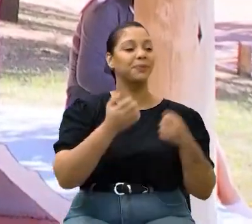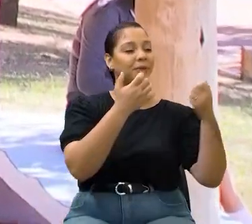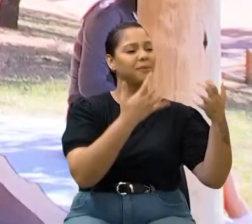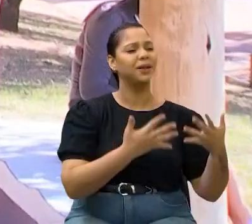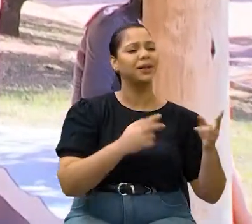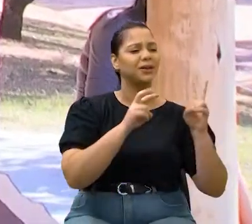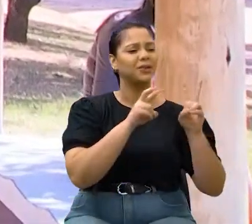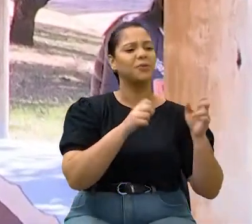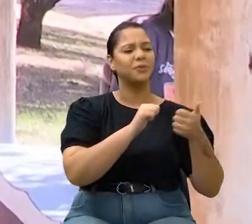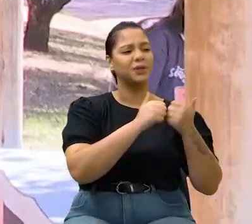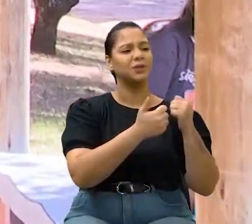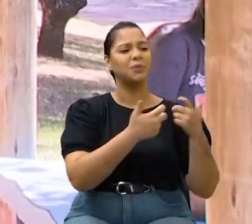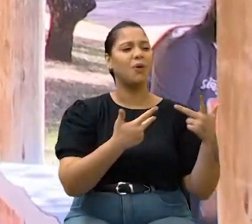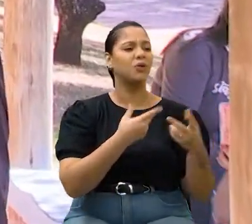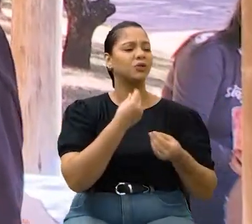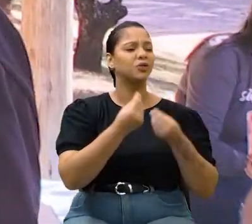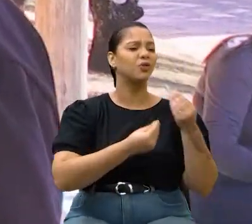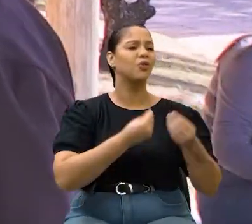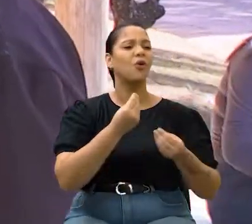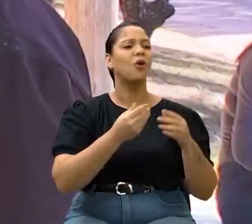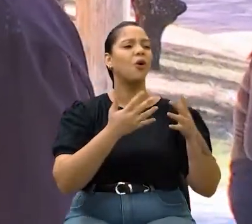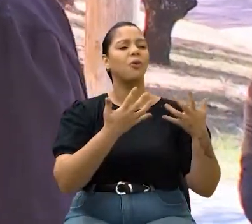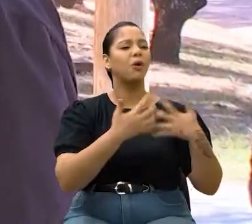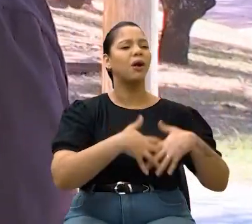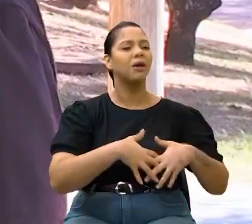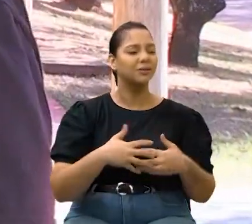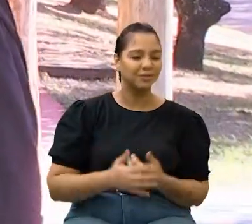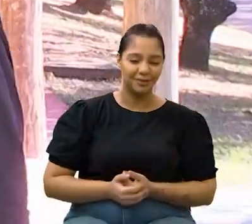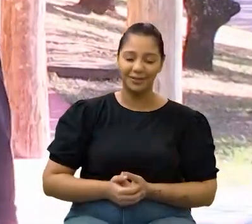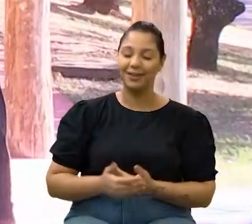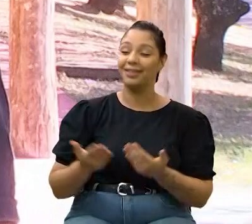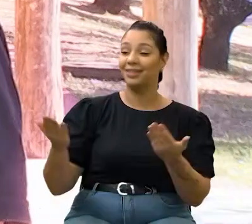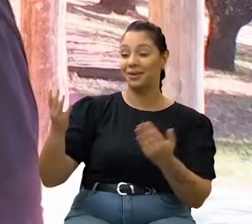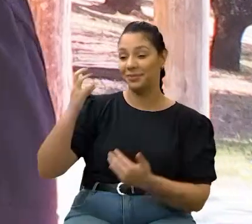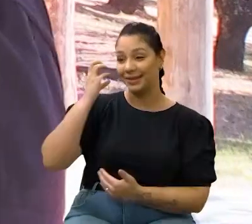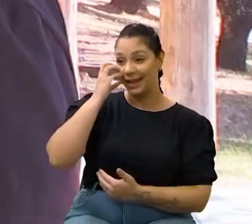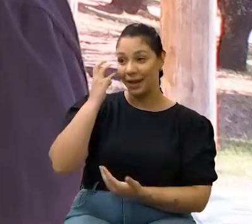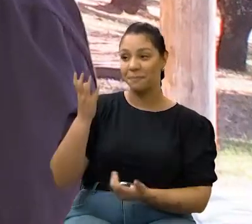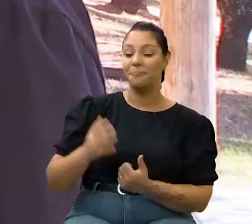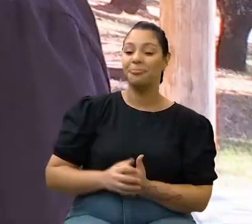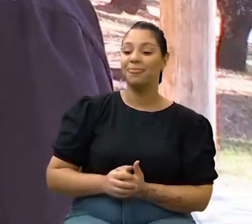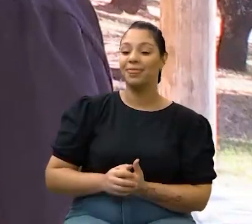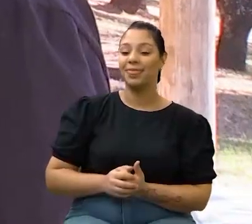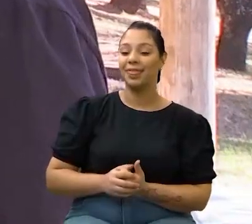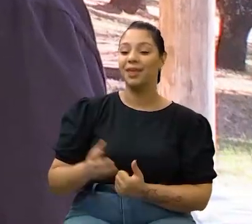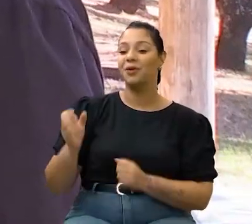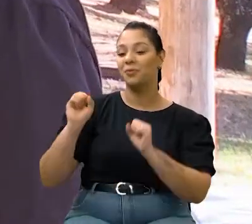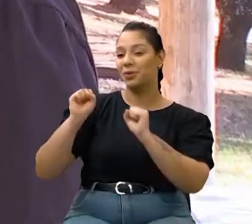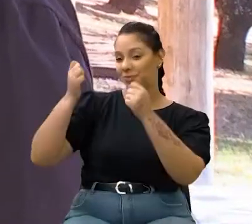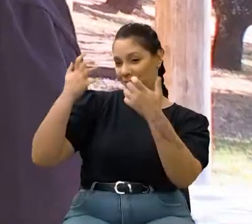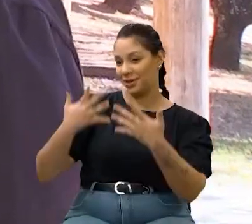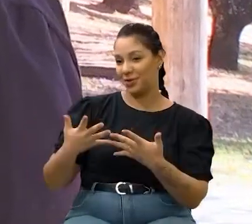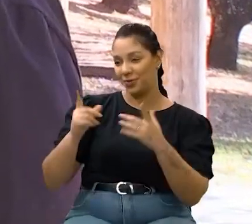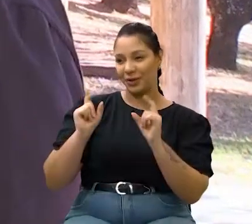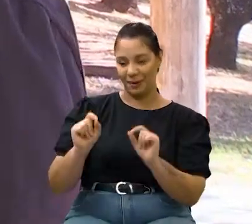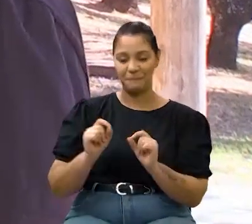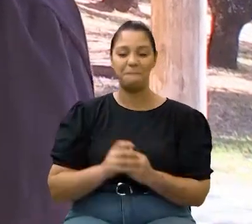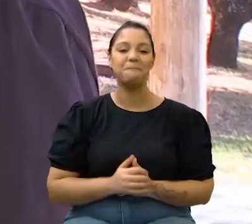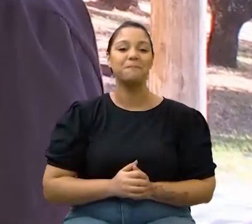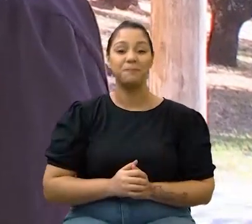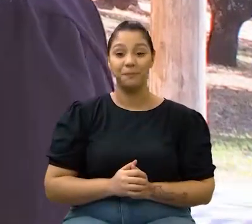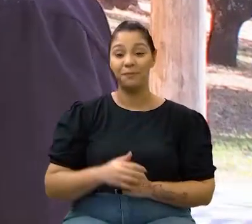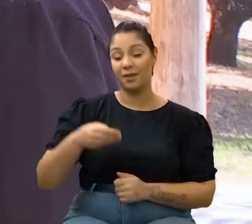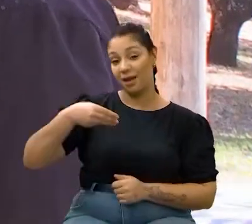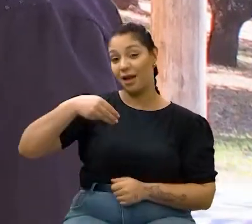esse esporte, como funciona. André, eu posso fazer uma explanação dizendo que